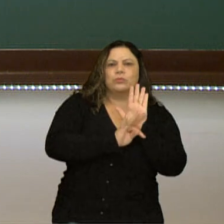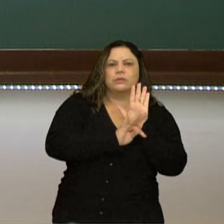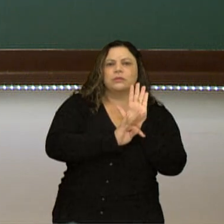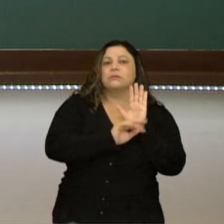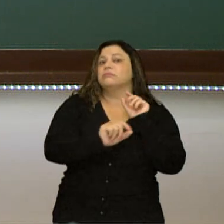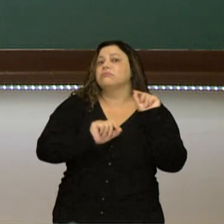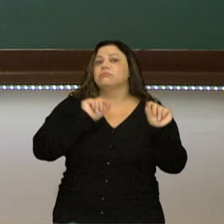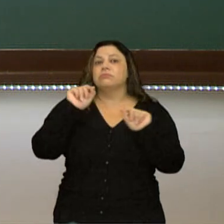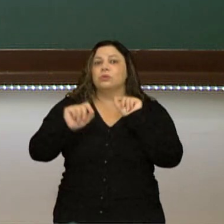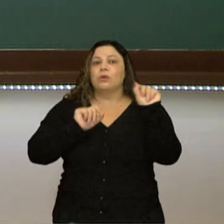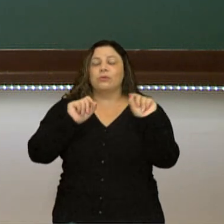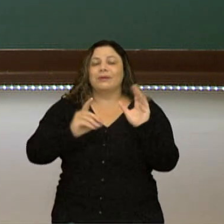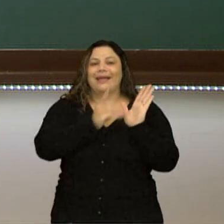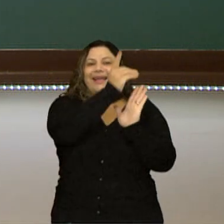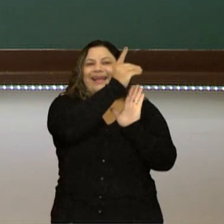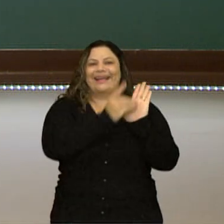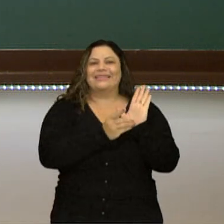essa